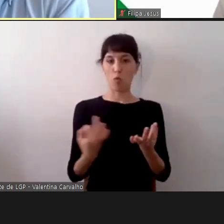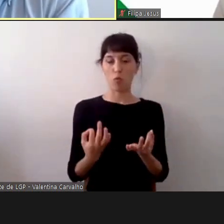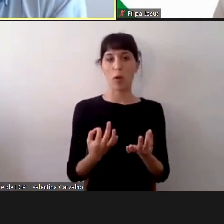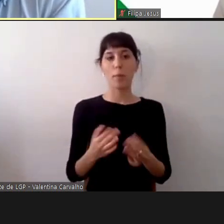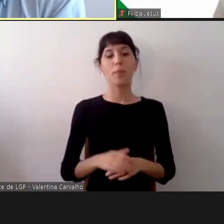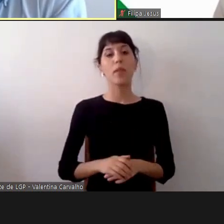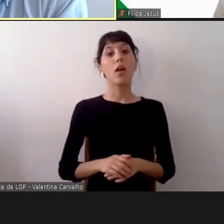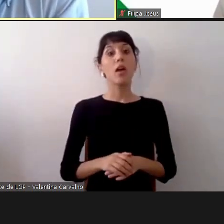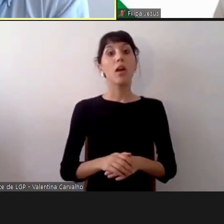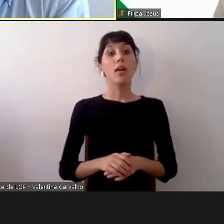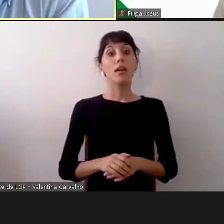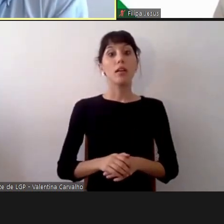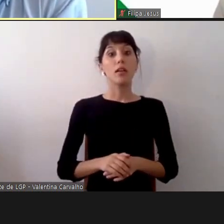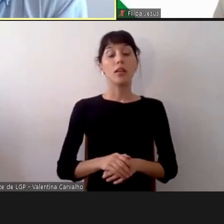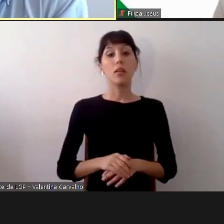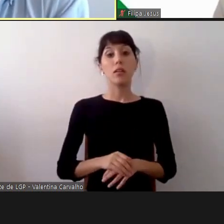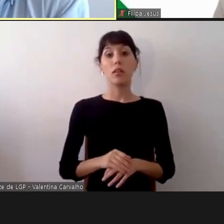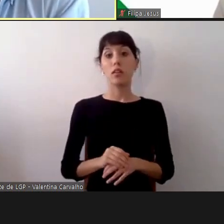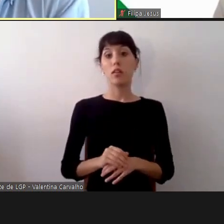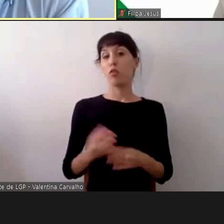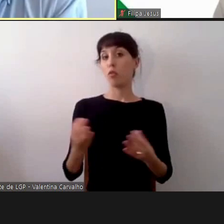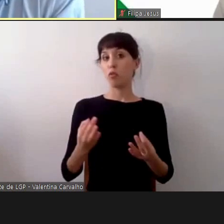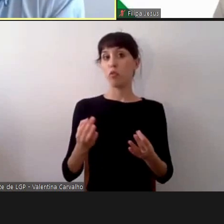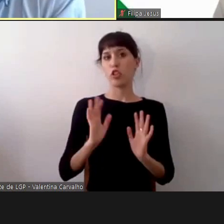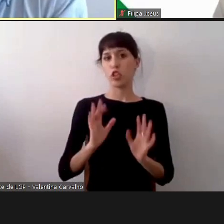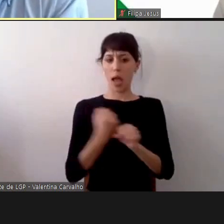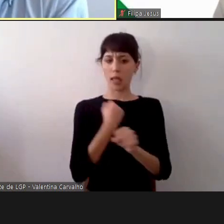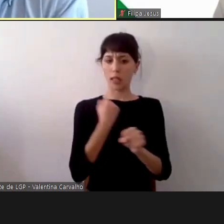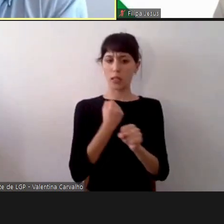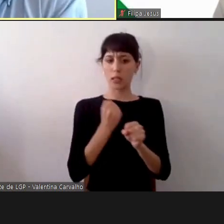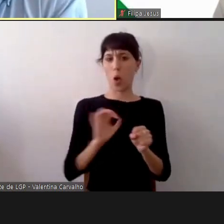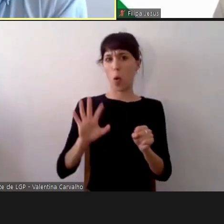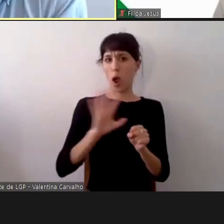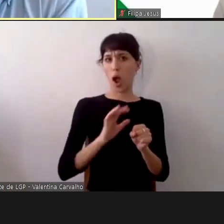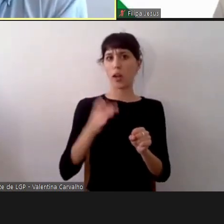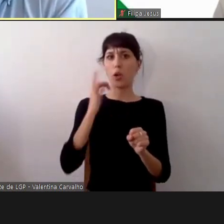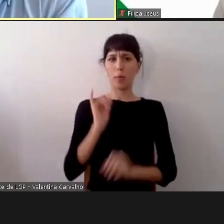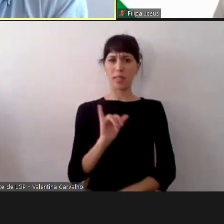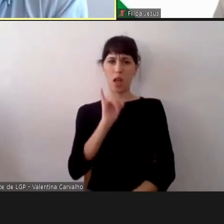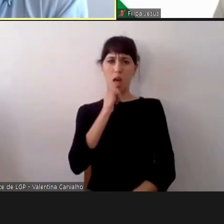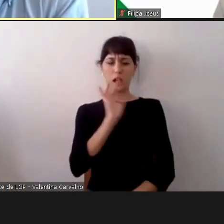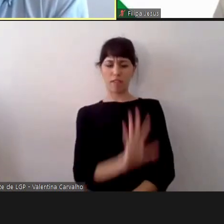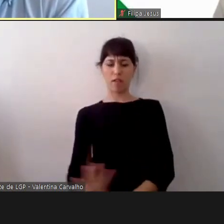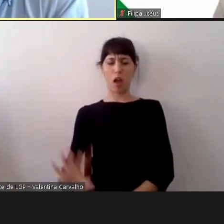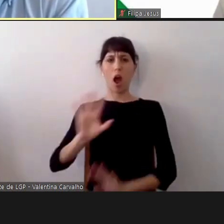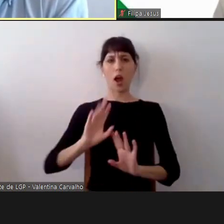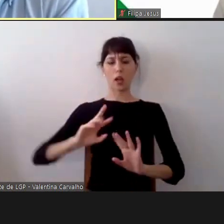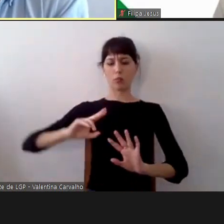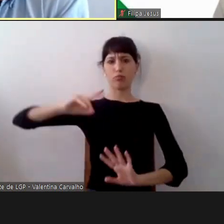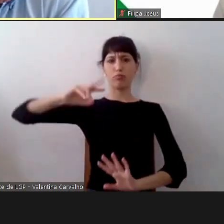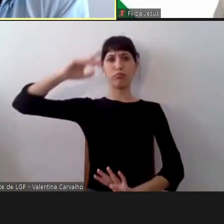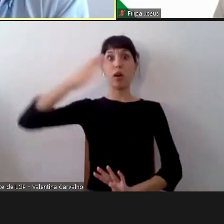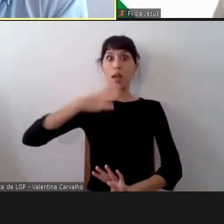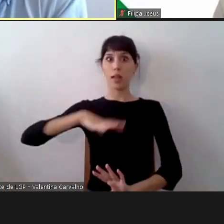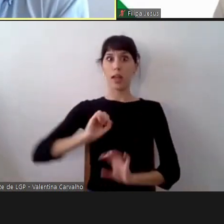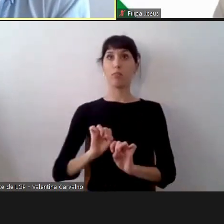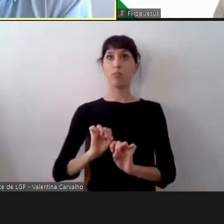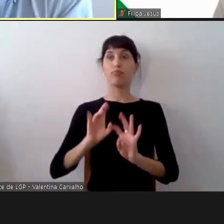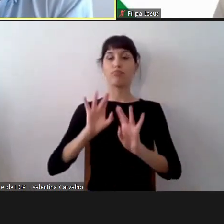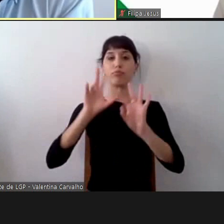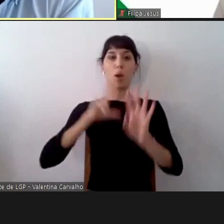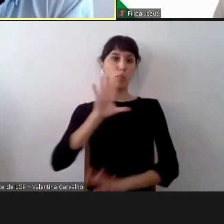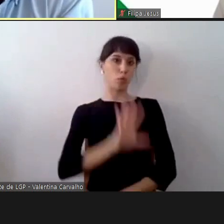que foi um raio de ação que vem já desde o Algarve, mas que queremos brevemente chegar a todo o país, obviamente,